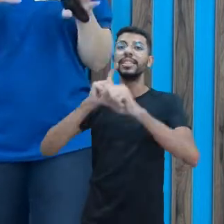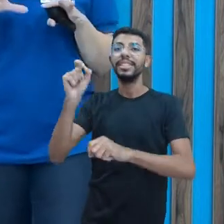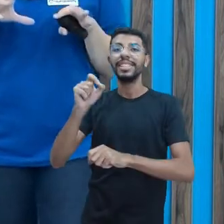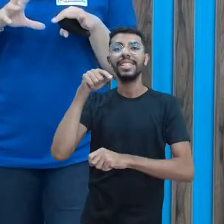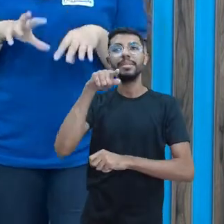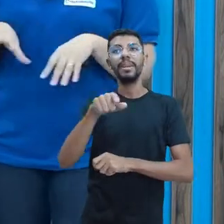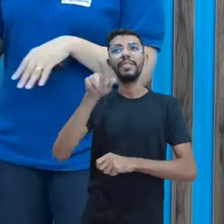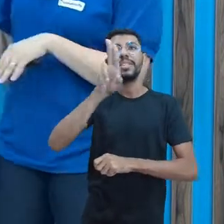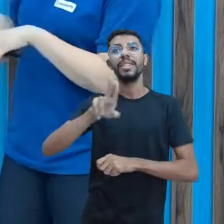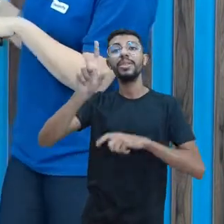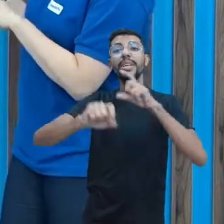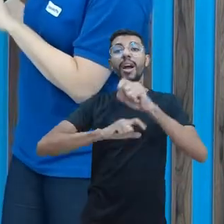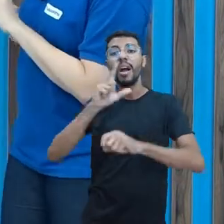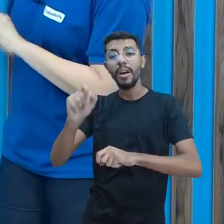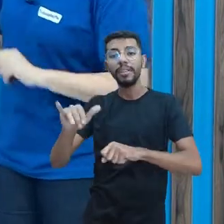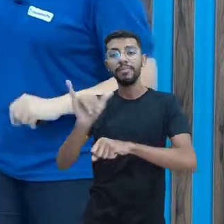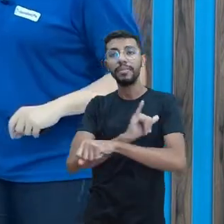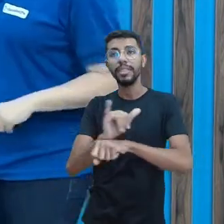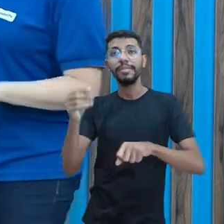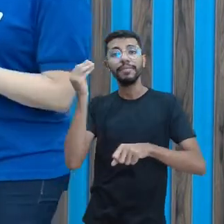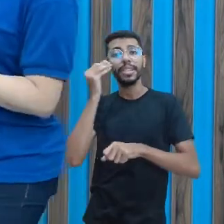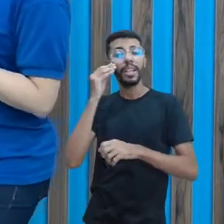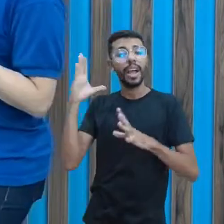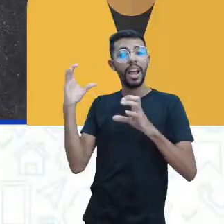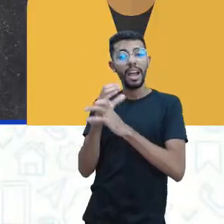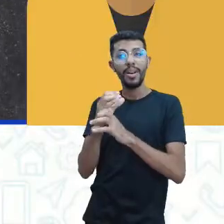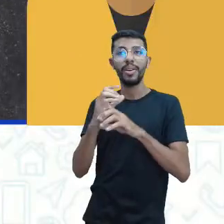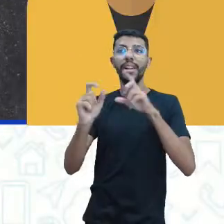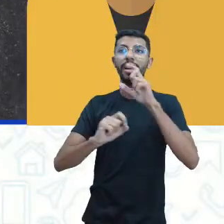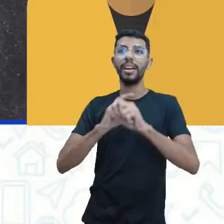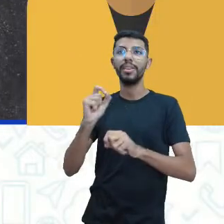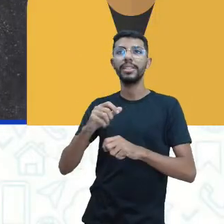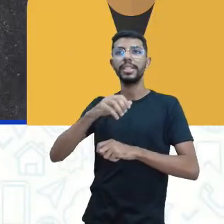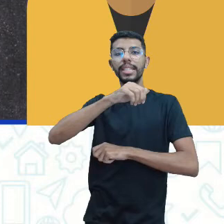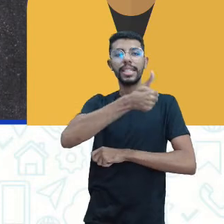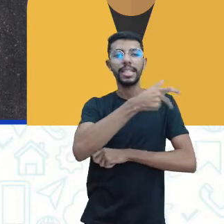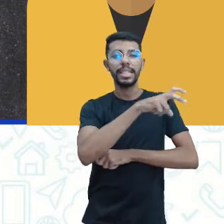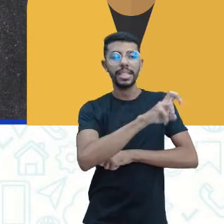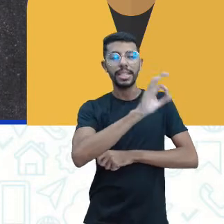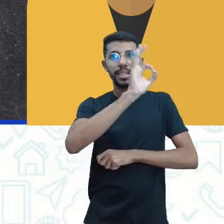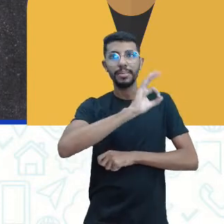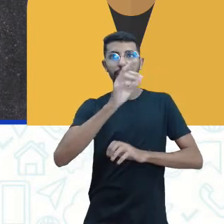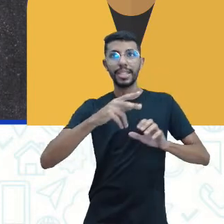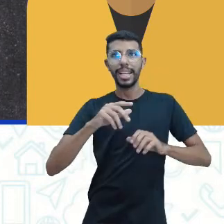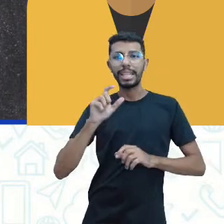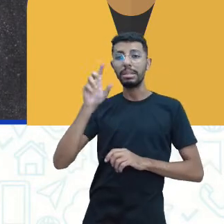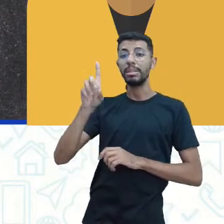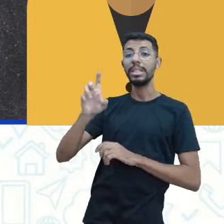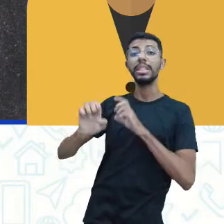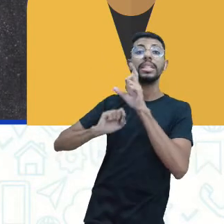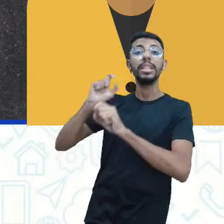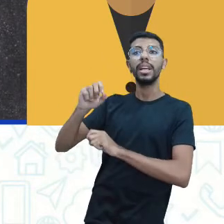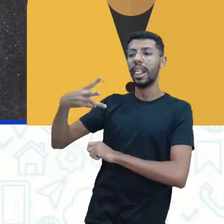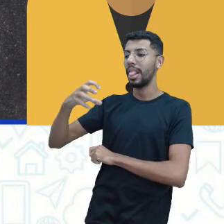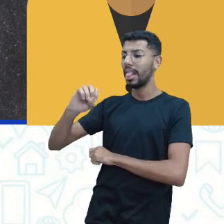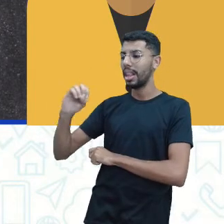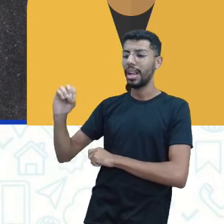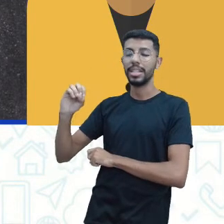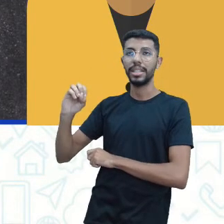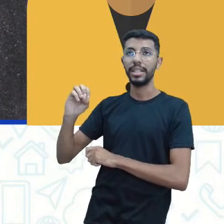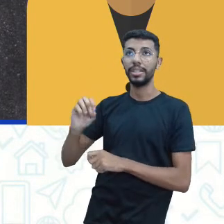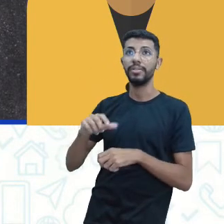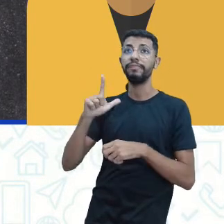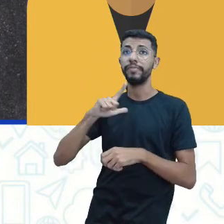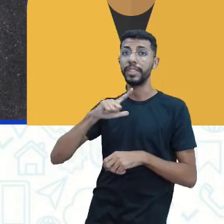esses mecanismos e aí tentasse calcular, ó, quanto que é 15% de 300? Aí já tem as duas respostinhas ali que